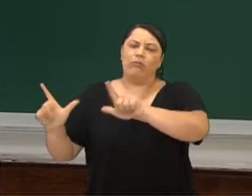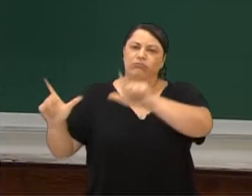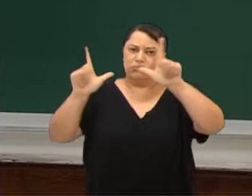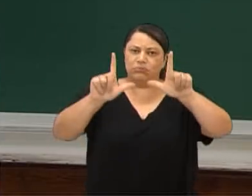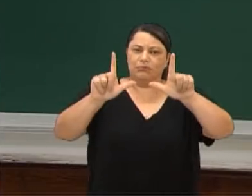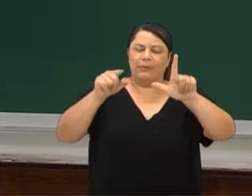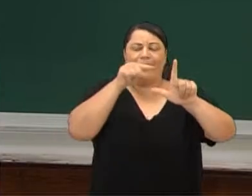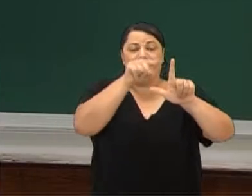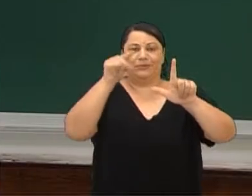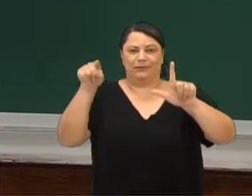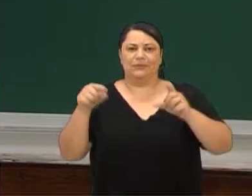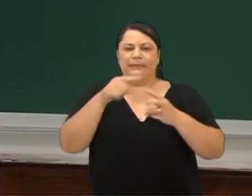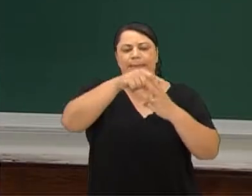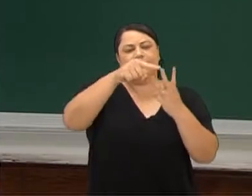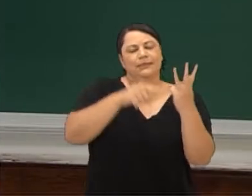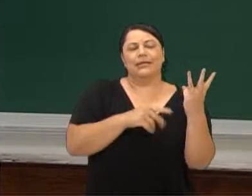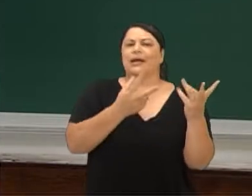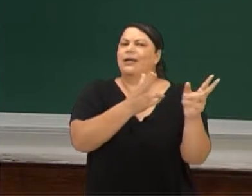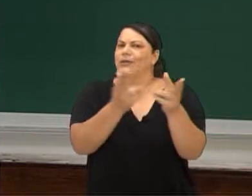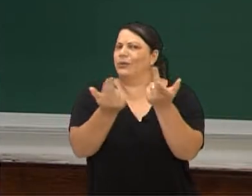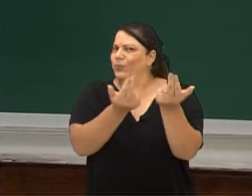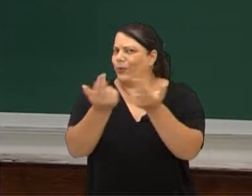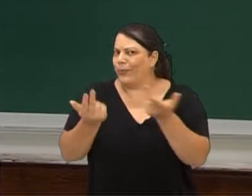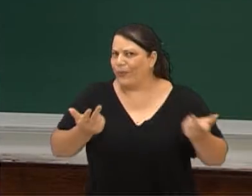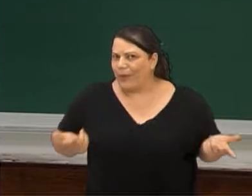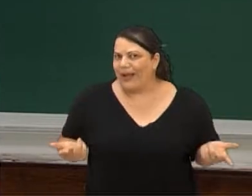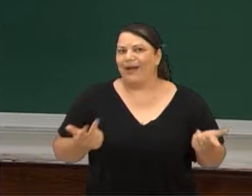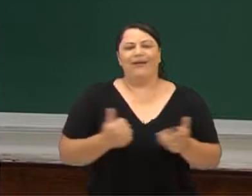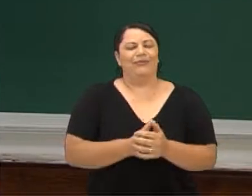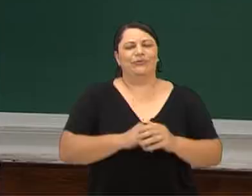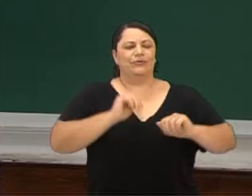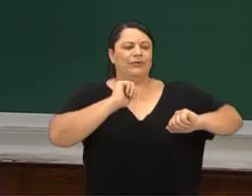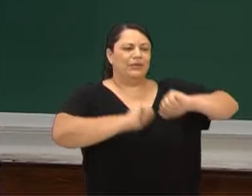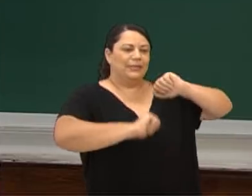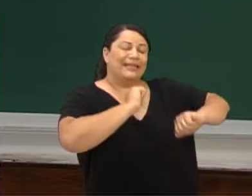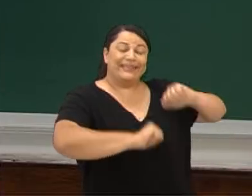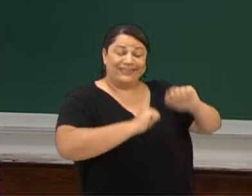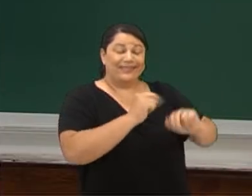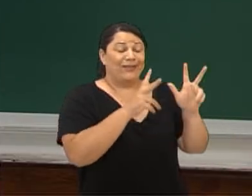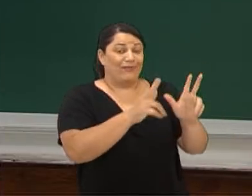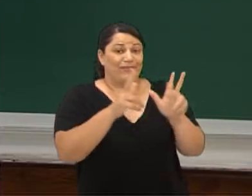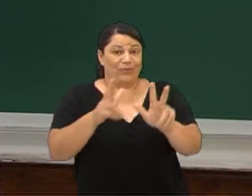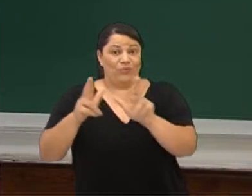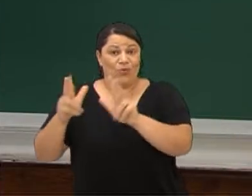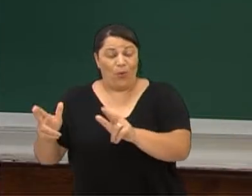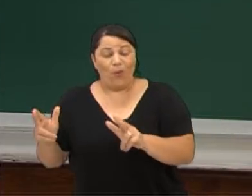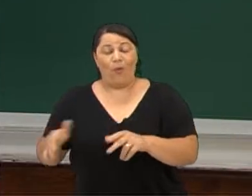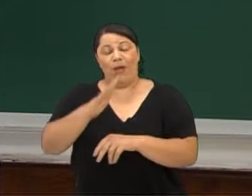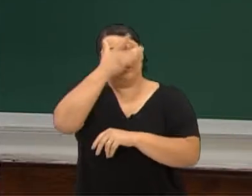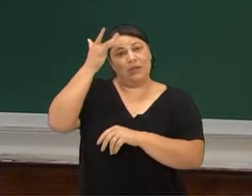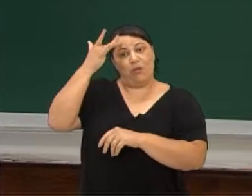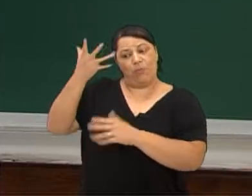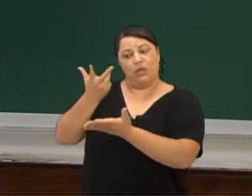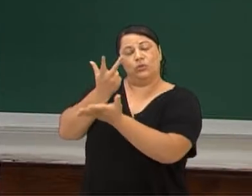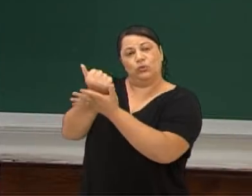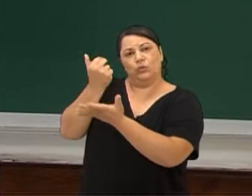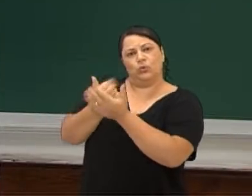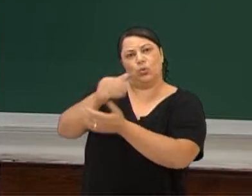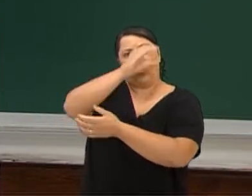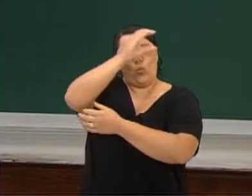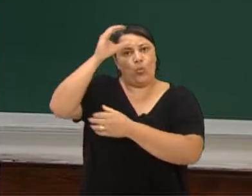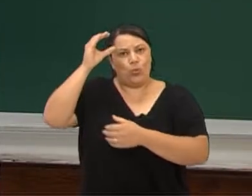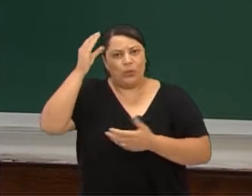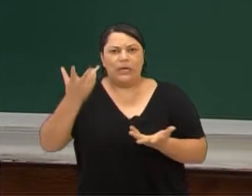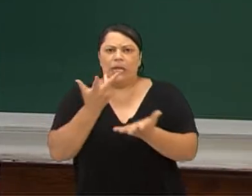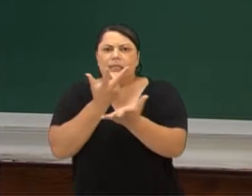que vai acontecer? Como o preço é igual das empresas, o consumidor, o cliente,